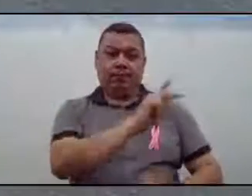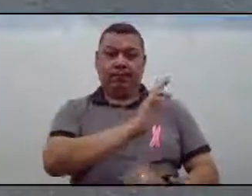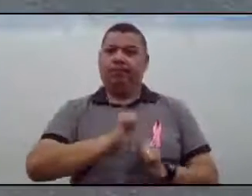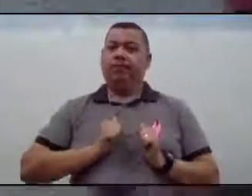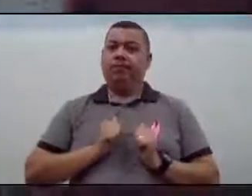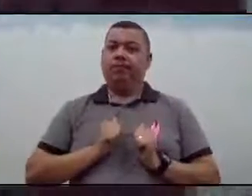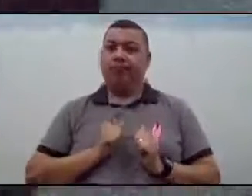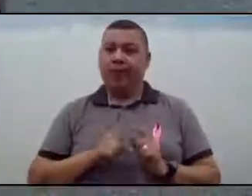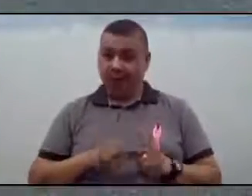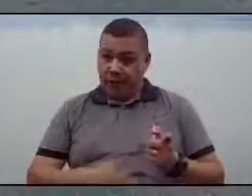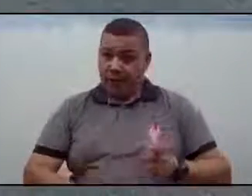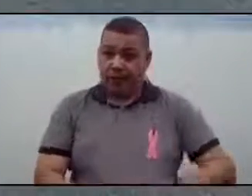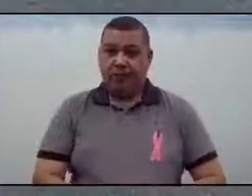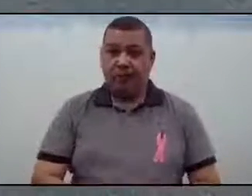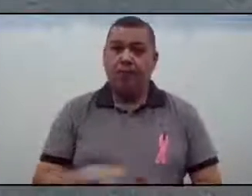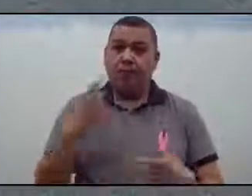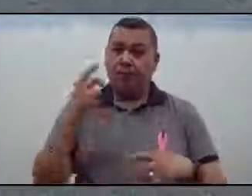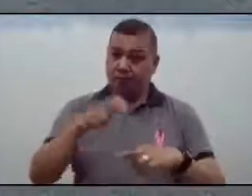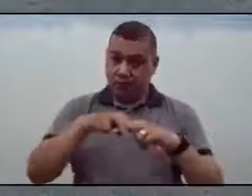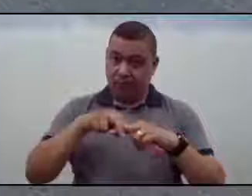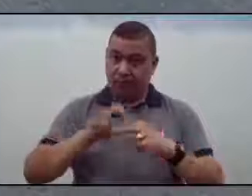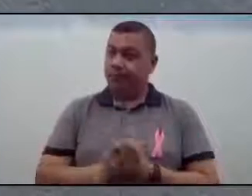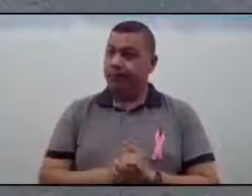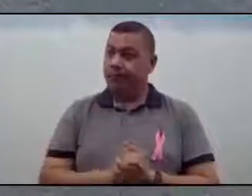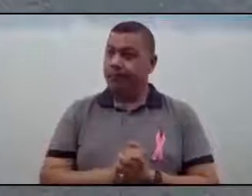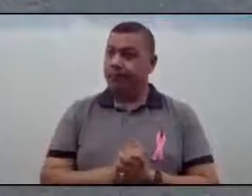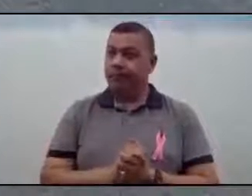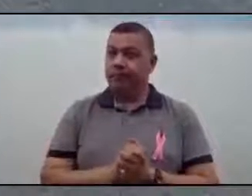imunizado contra a Covid-19.